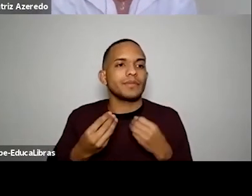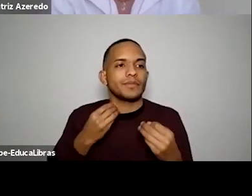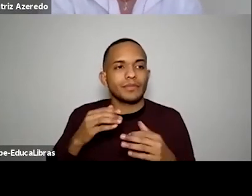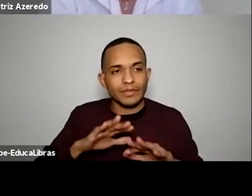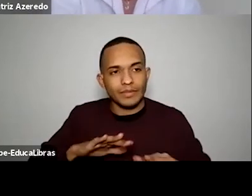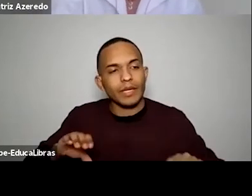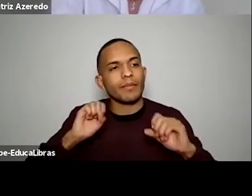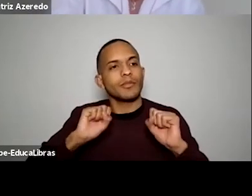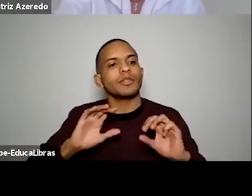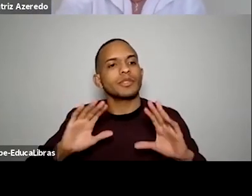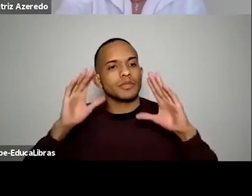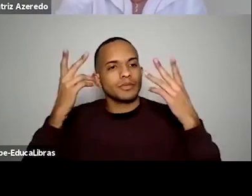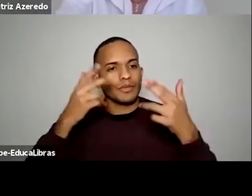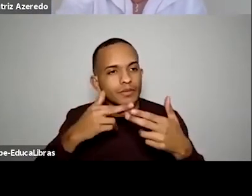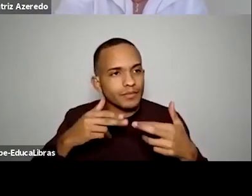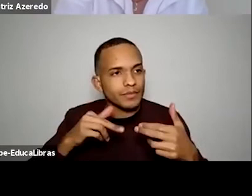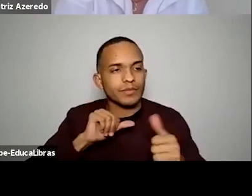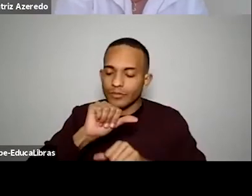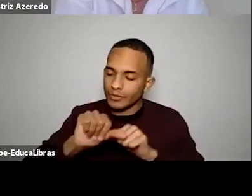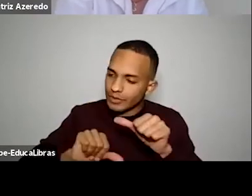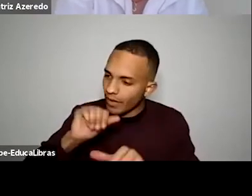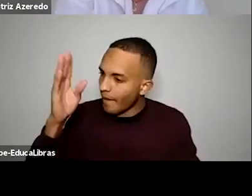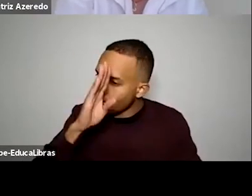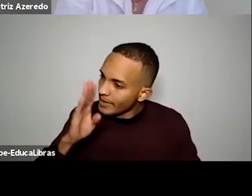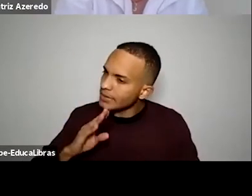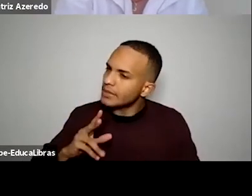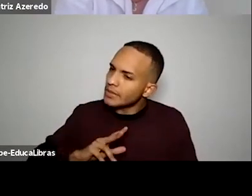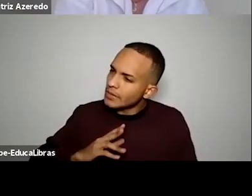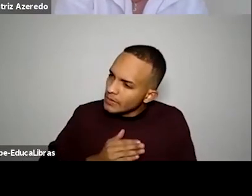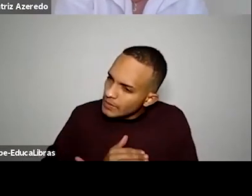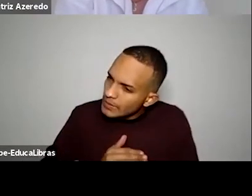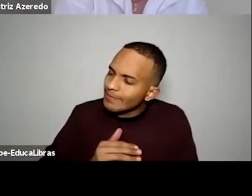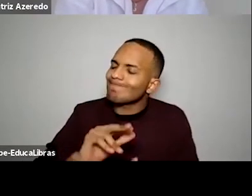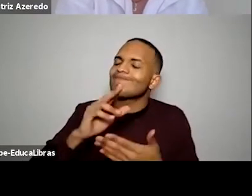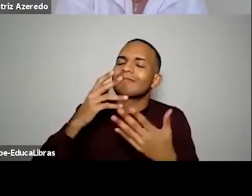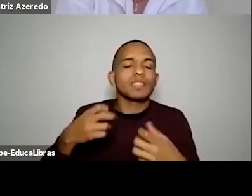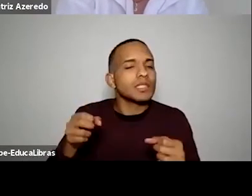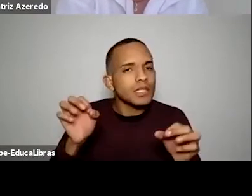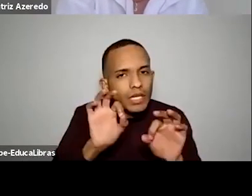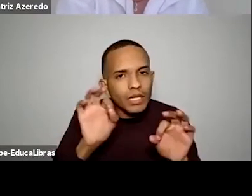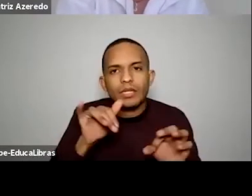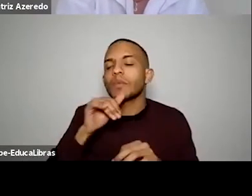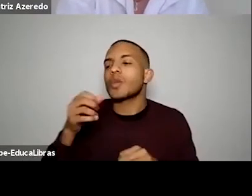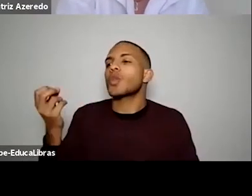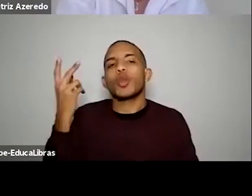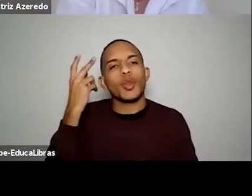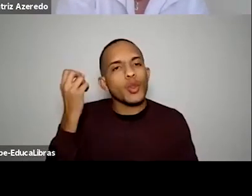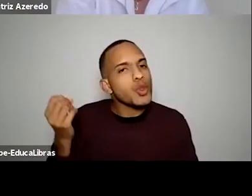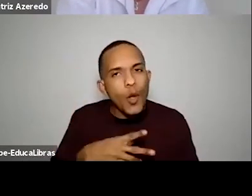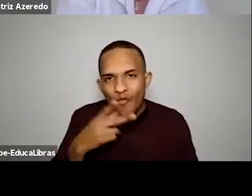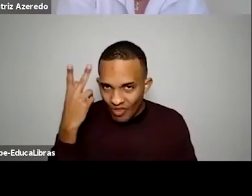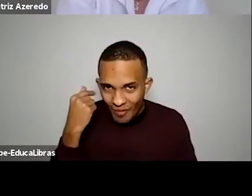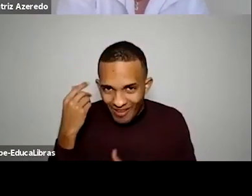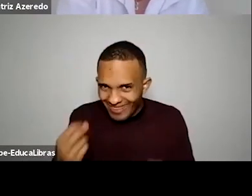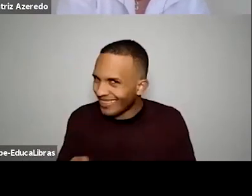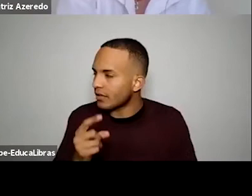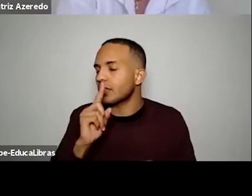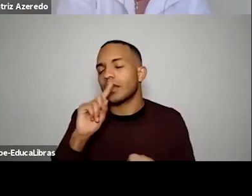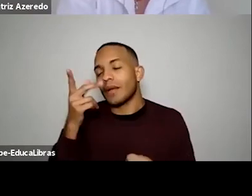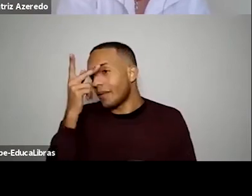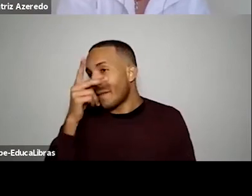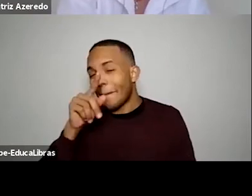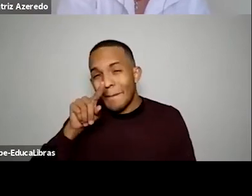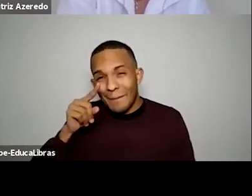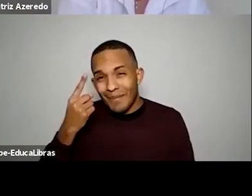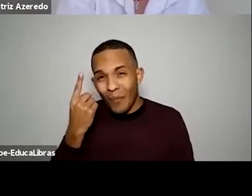possam efetivamente transformar o Brasil, seguir em frente, não aceitar um novo normal, não aceitar que 1.000 pessoas morram por dia